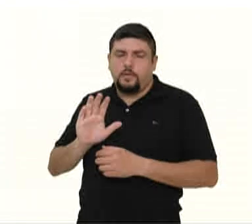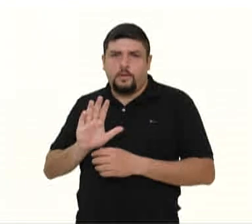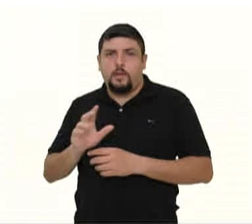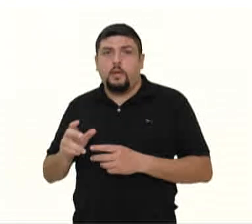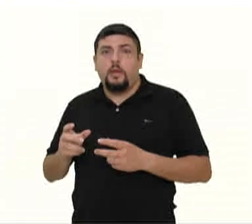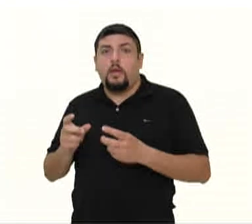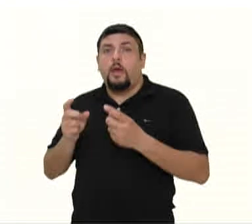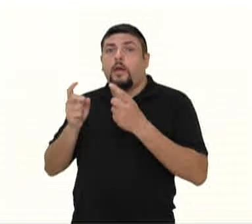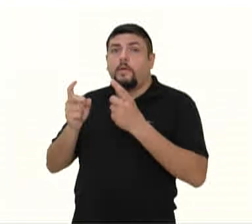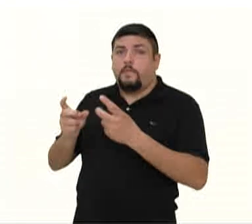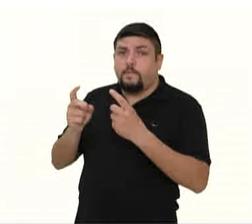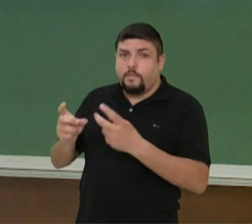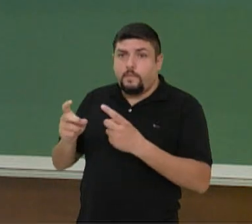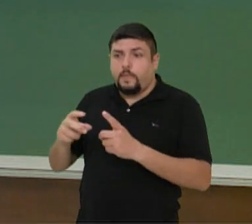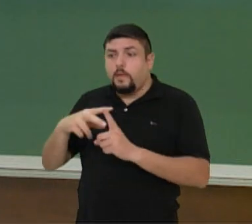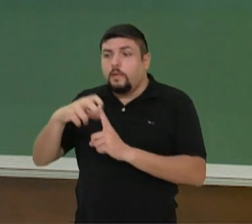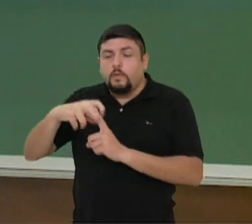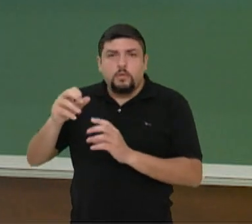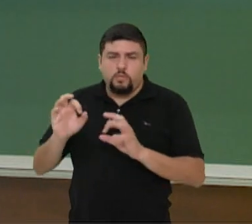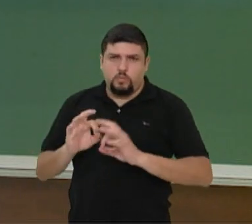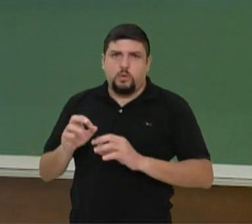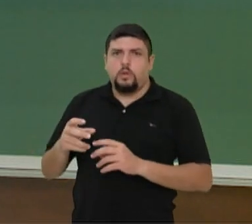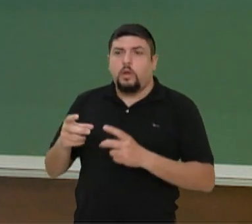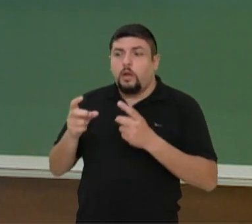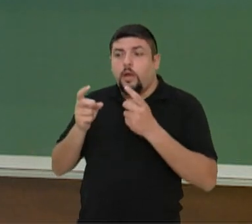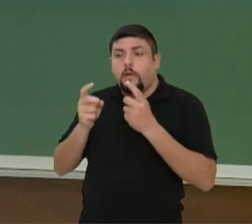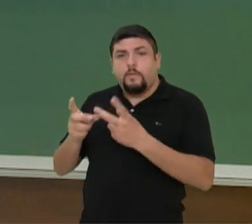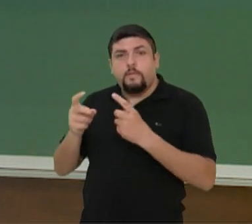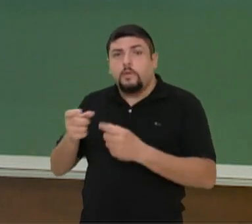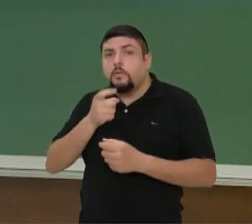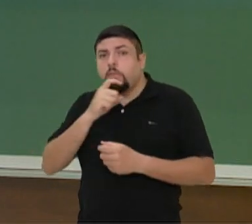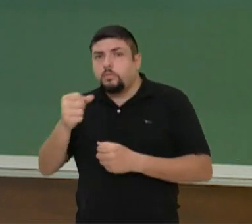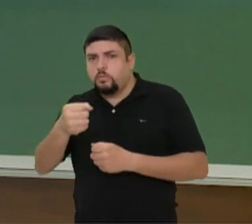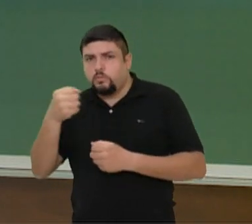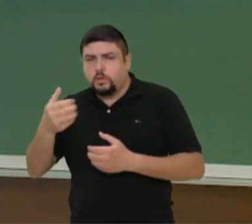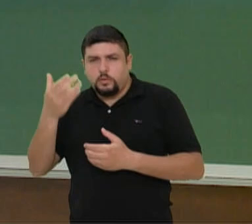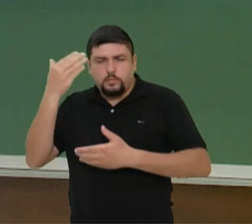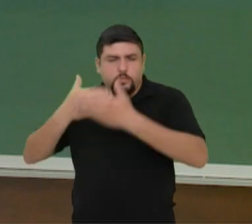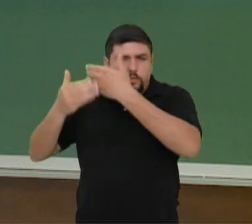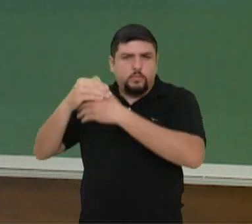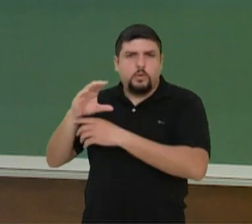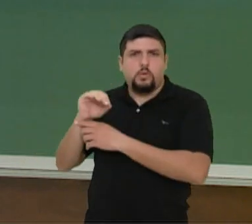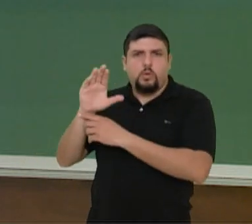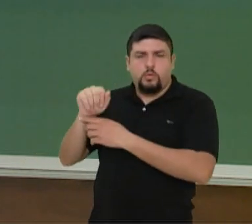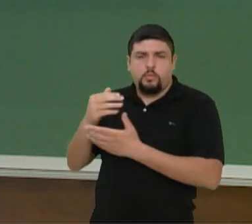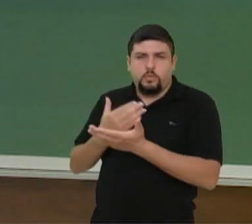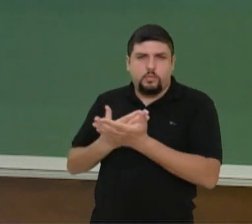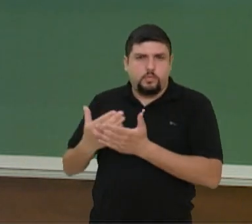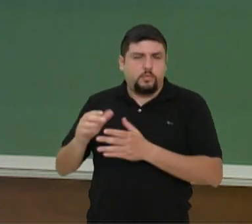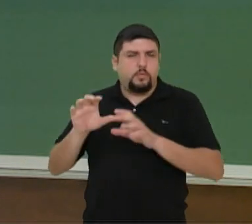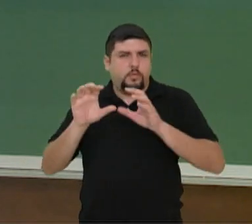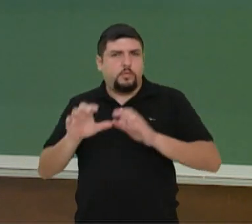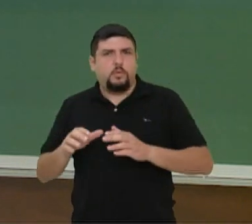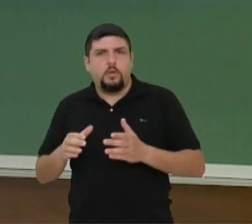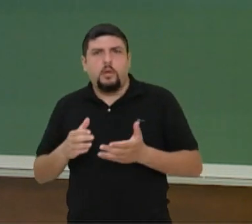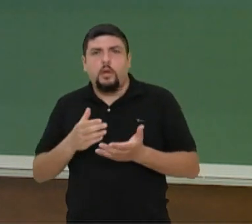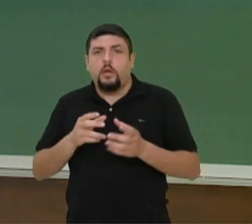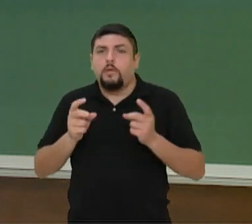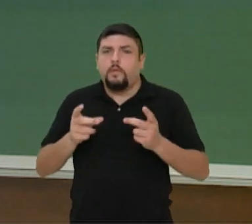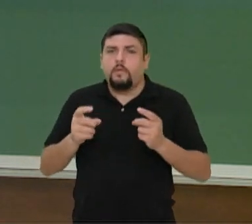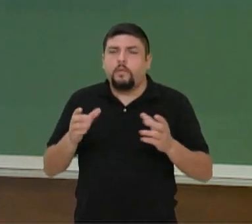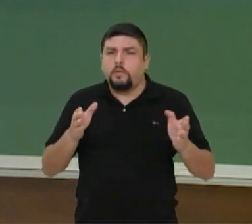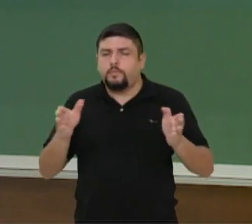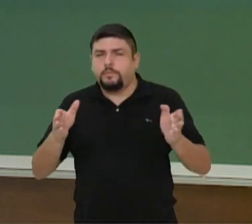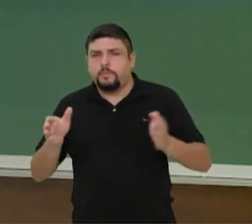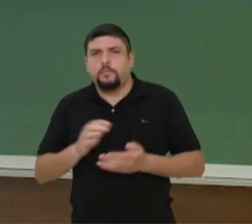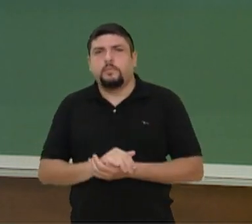dos refrigeradores é o correto. A Coca começou fazendo também geladeiras, por isso vendia os dois produtos juntos, né?